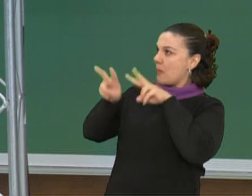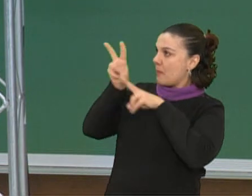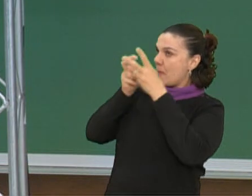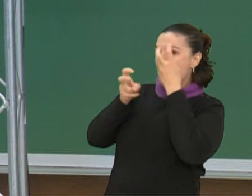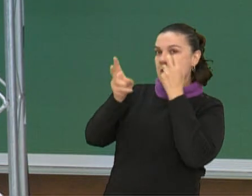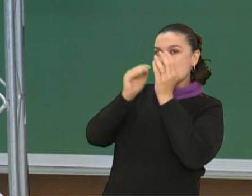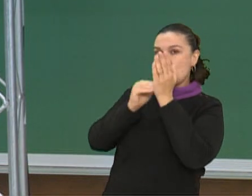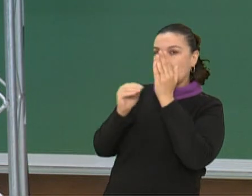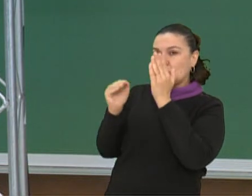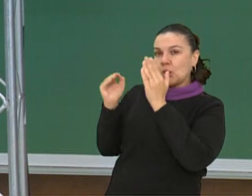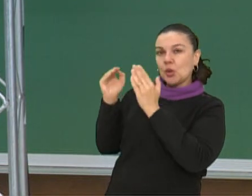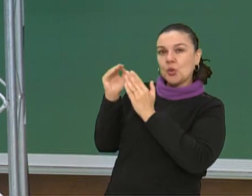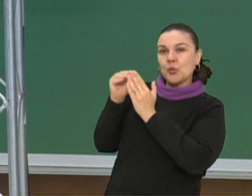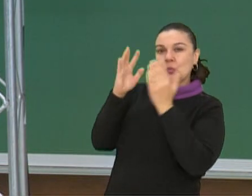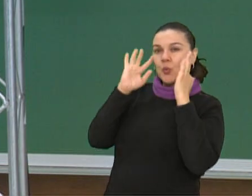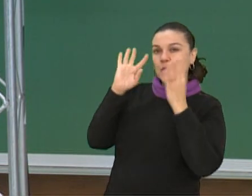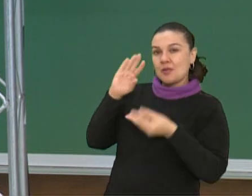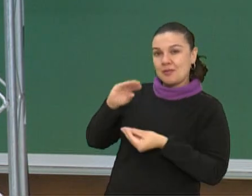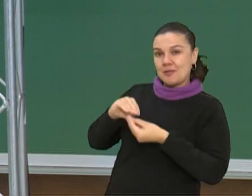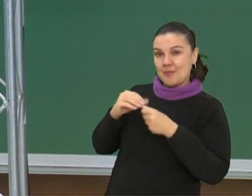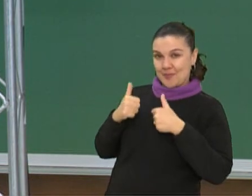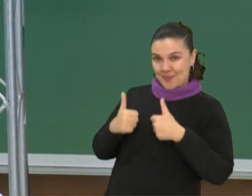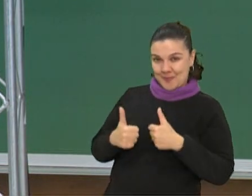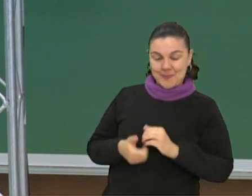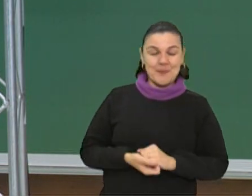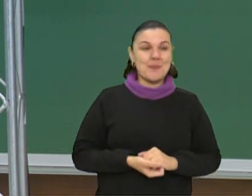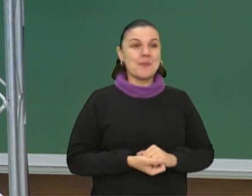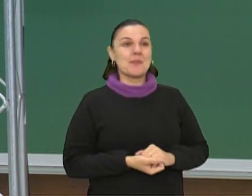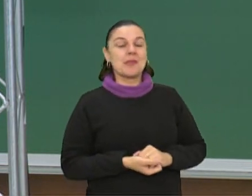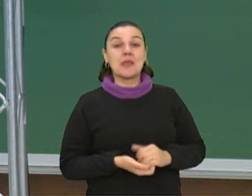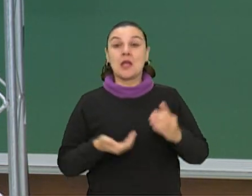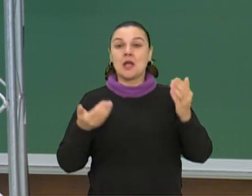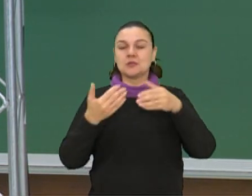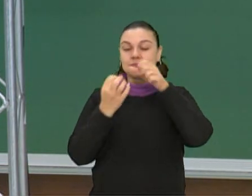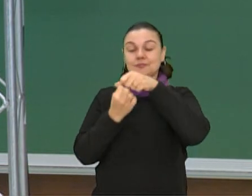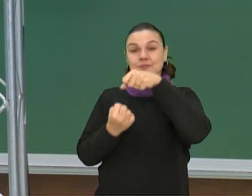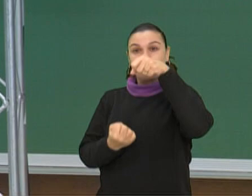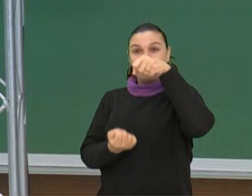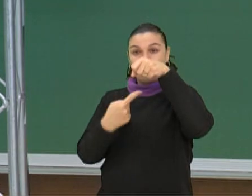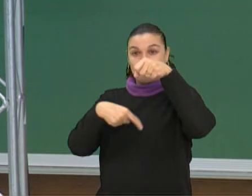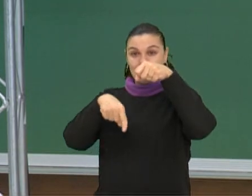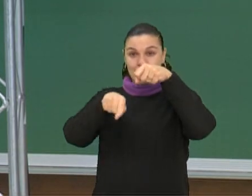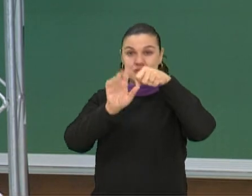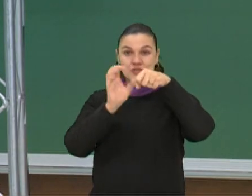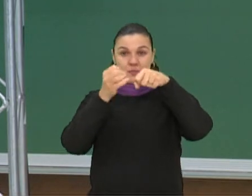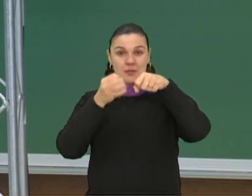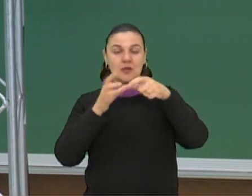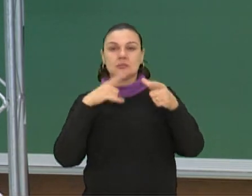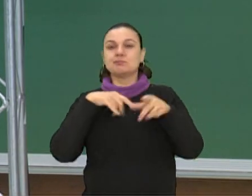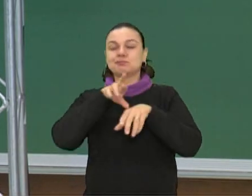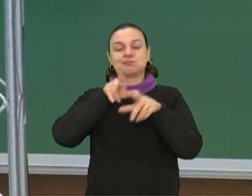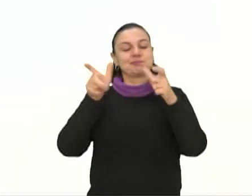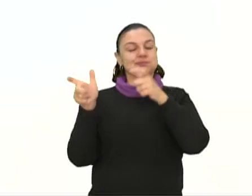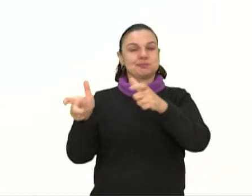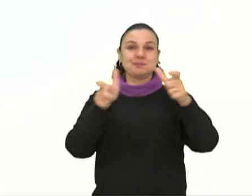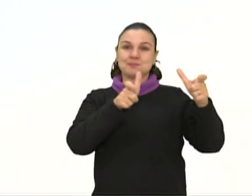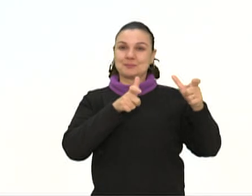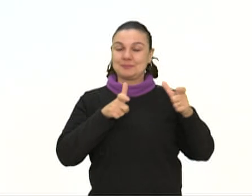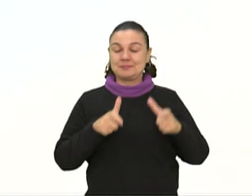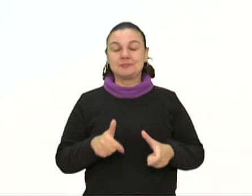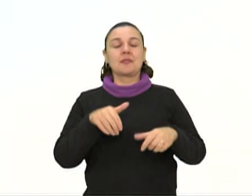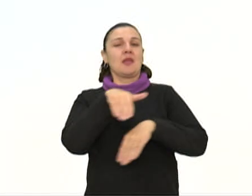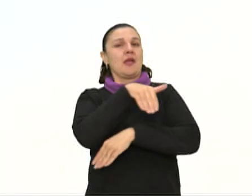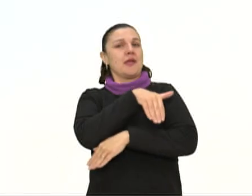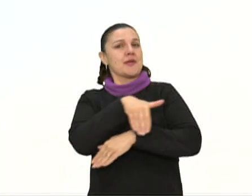tenha totalmente a interpretação dele. Os cartazes, como eu disse, estão em muitos lugares.